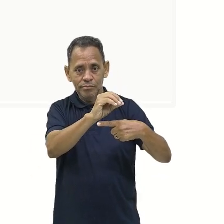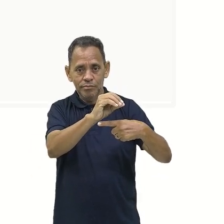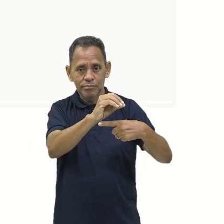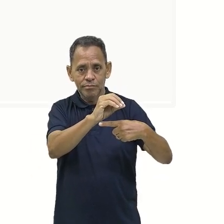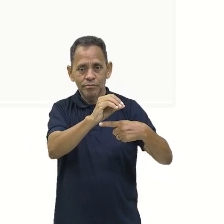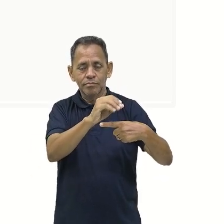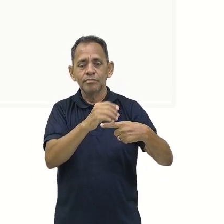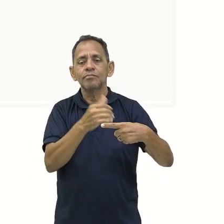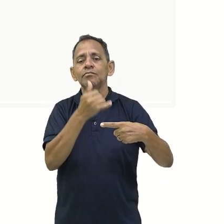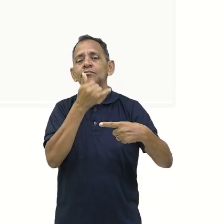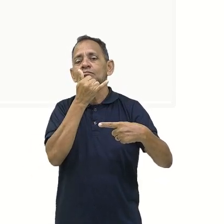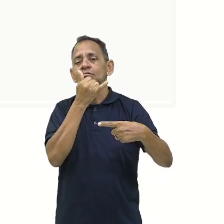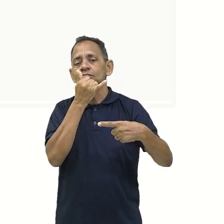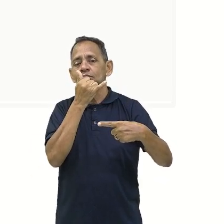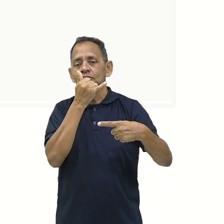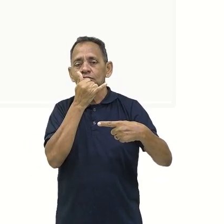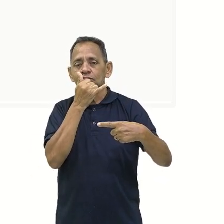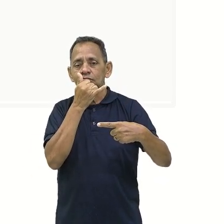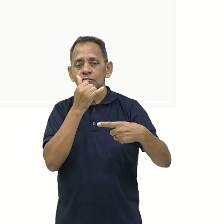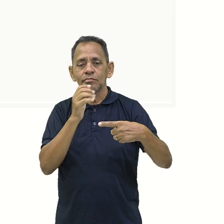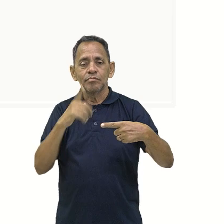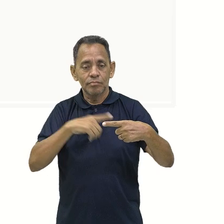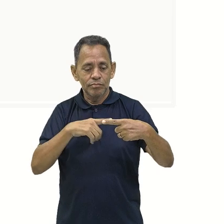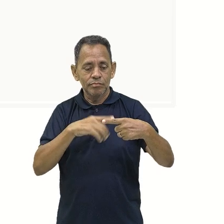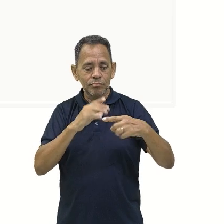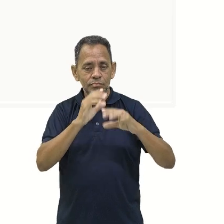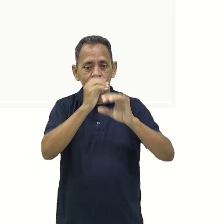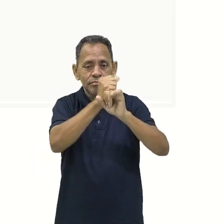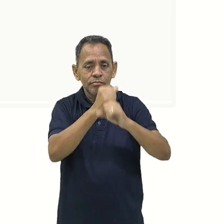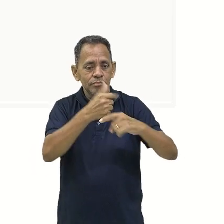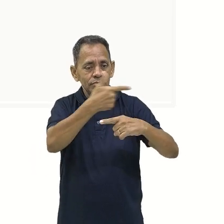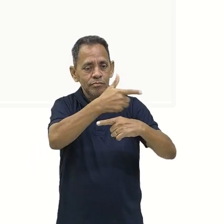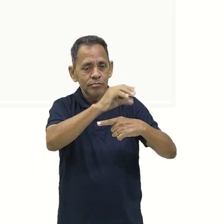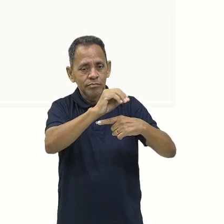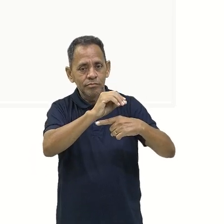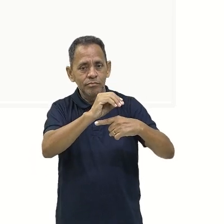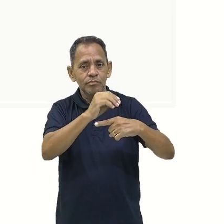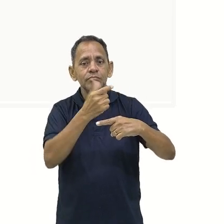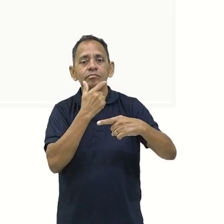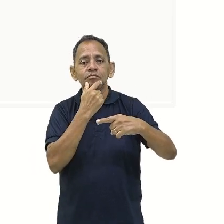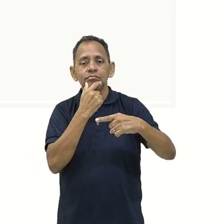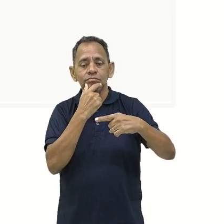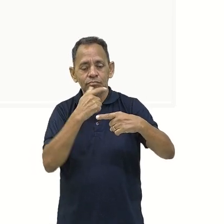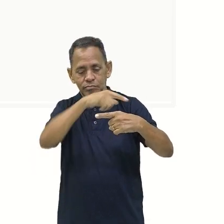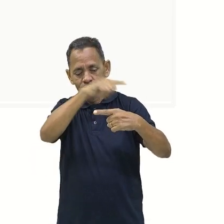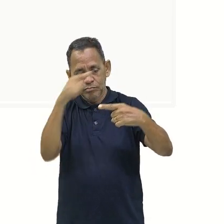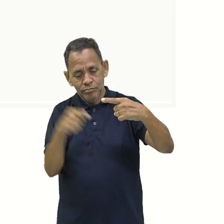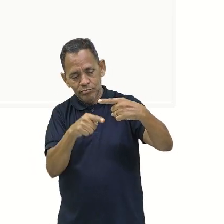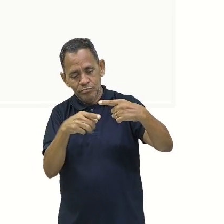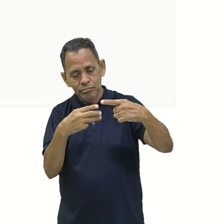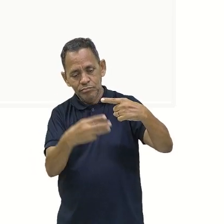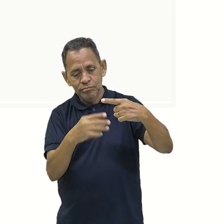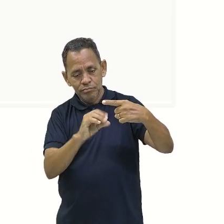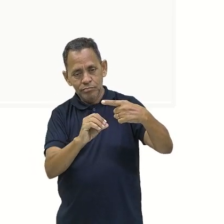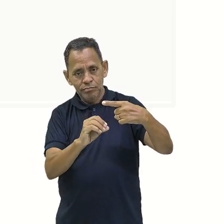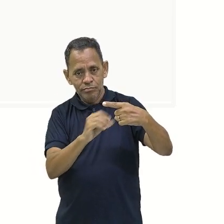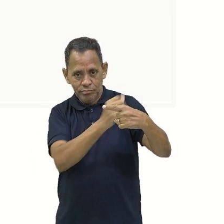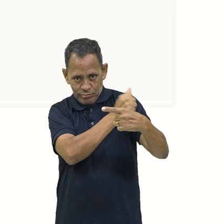ou melhor, se eu tenho um total de 20 meninos contra 30 alunos da turma,